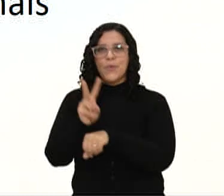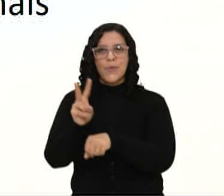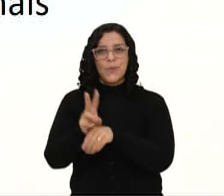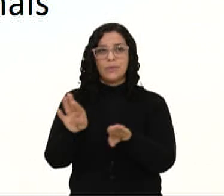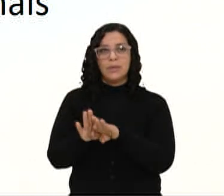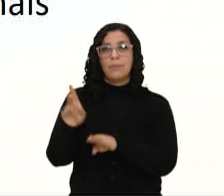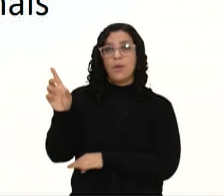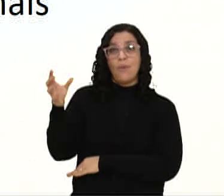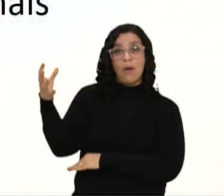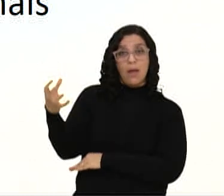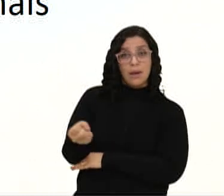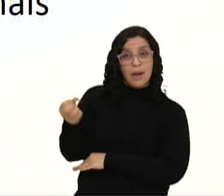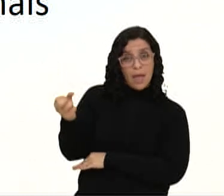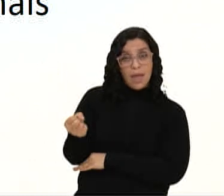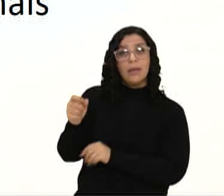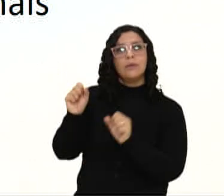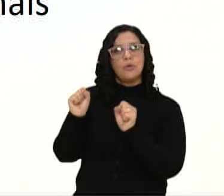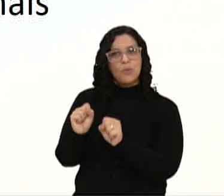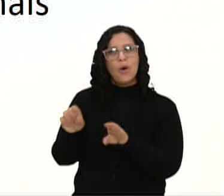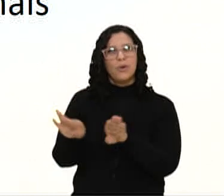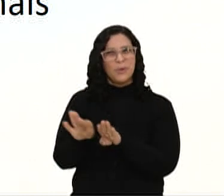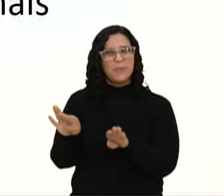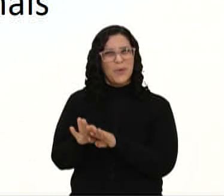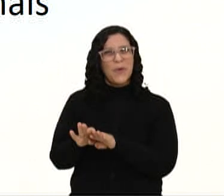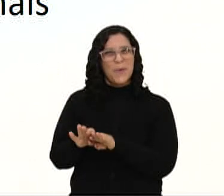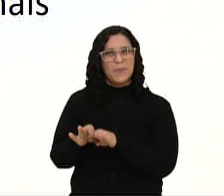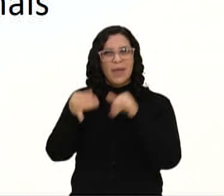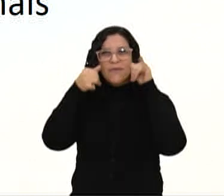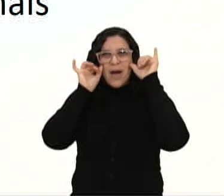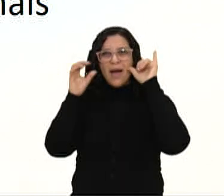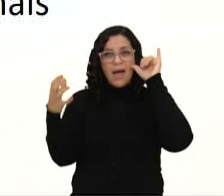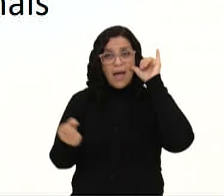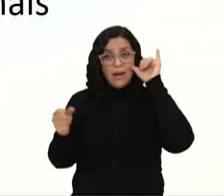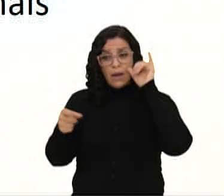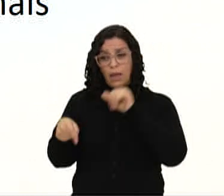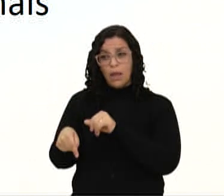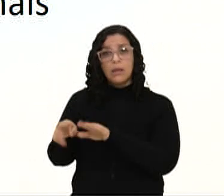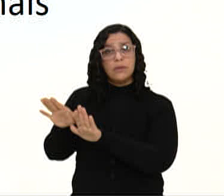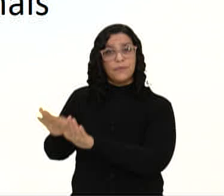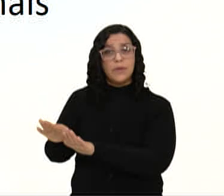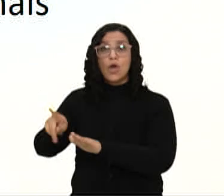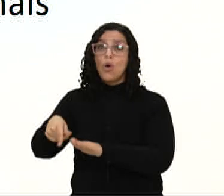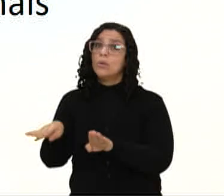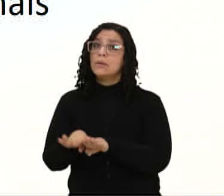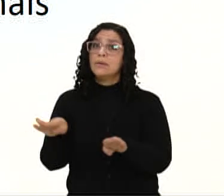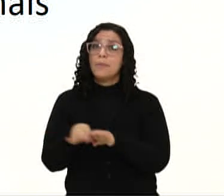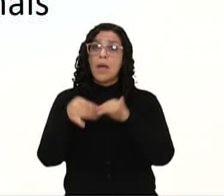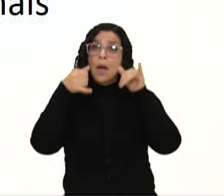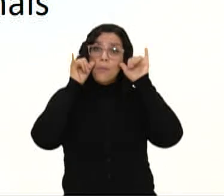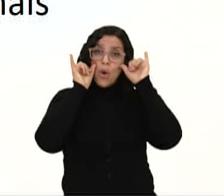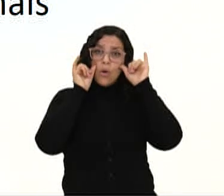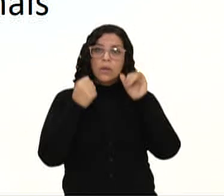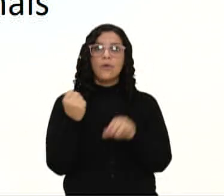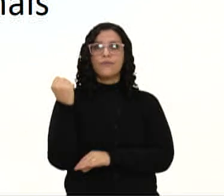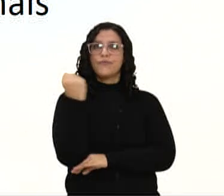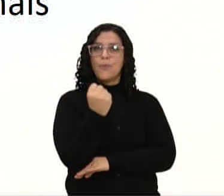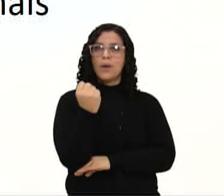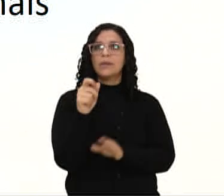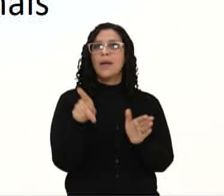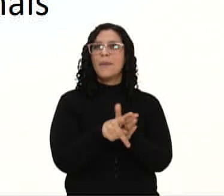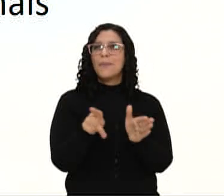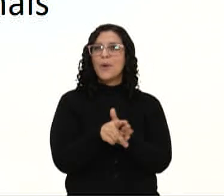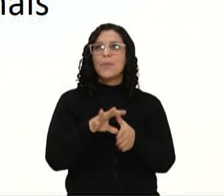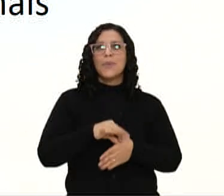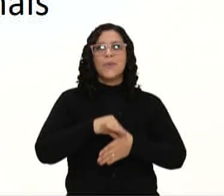ser leiteira ou de corte, então eu posso dividir aqui ou para a produção de leite ou para a produção